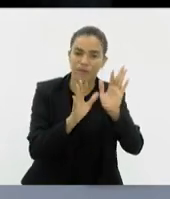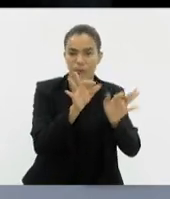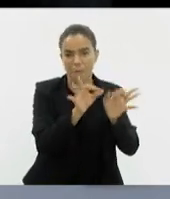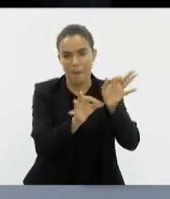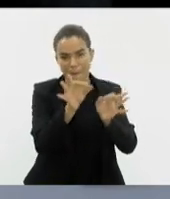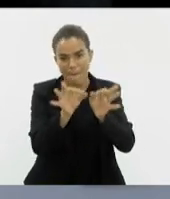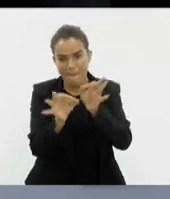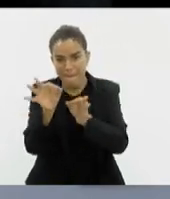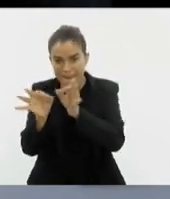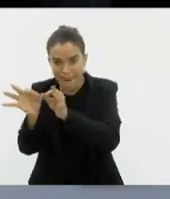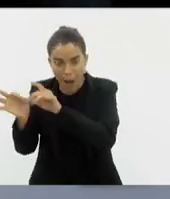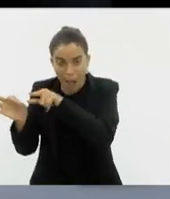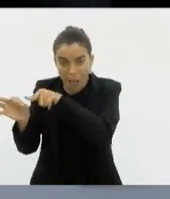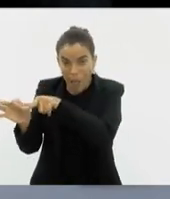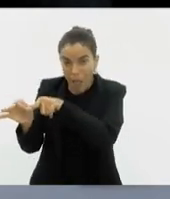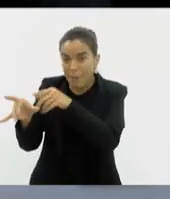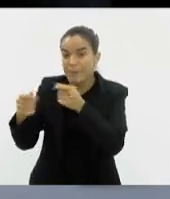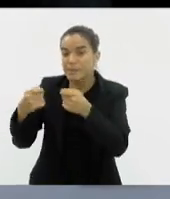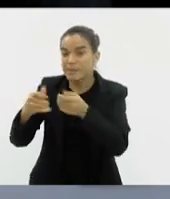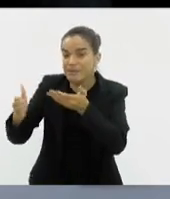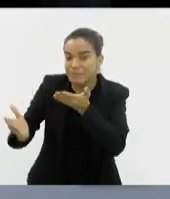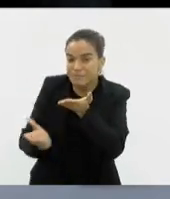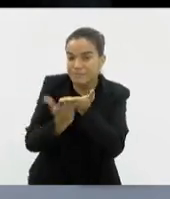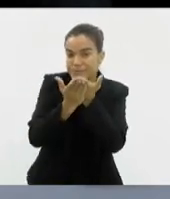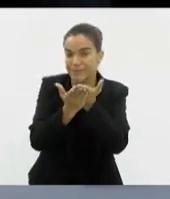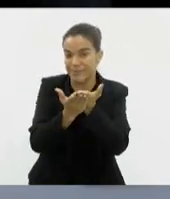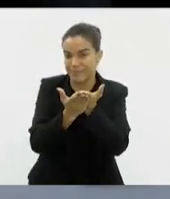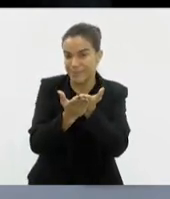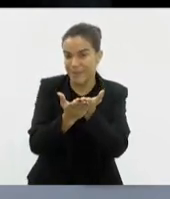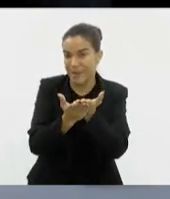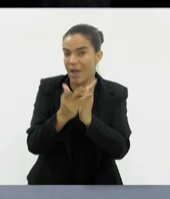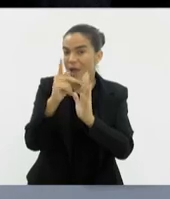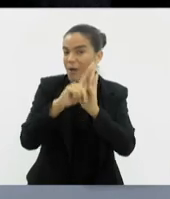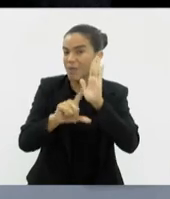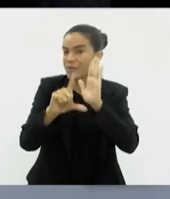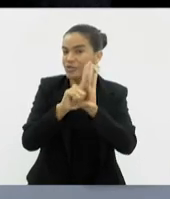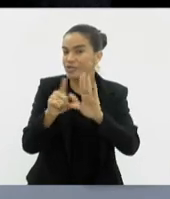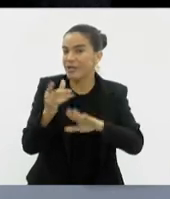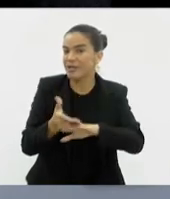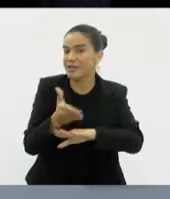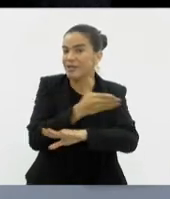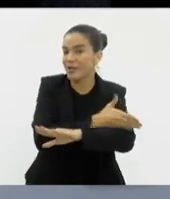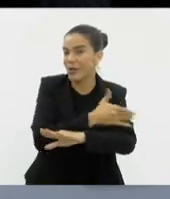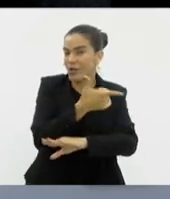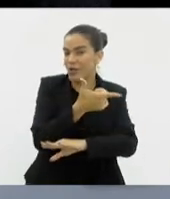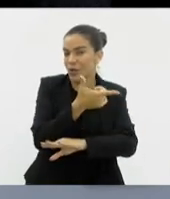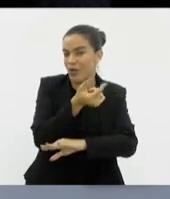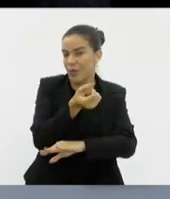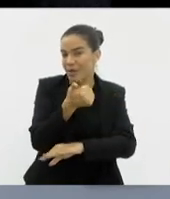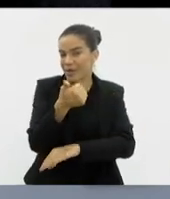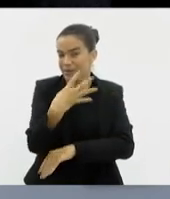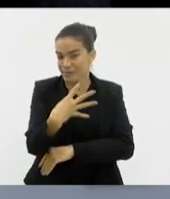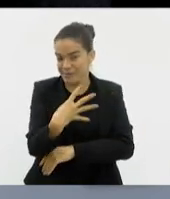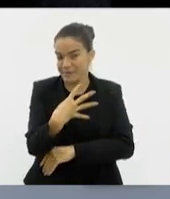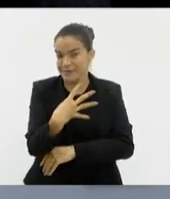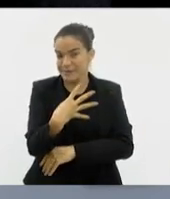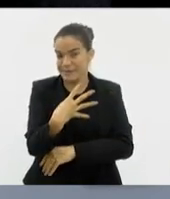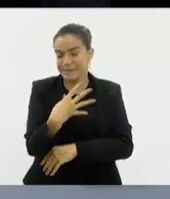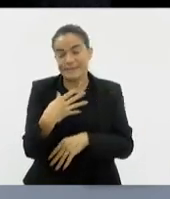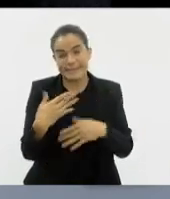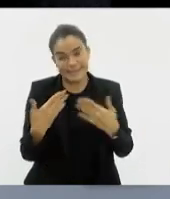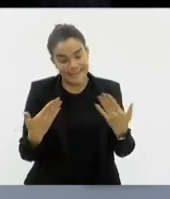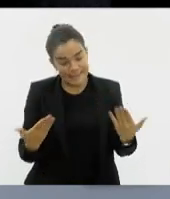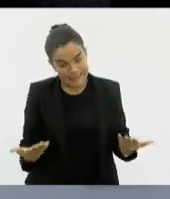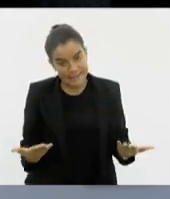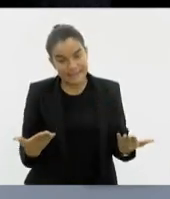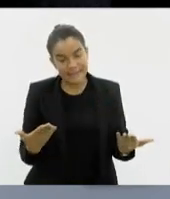ela devia ter sido anexada ao projeto anterior de 14. Então, eu queria